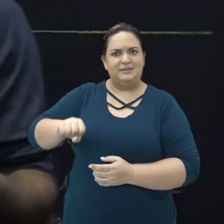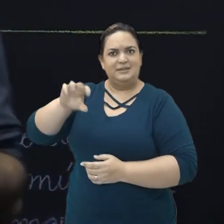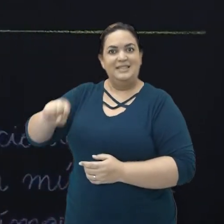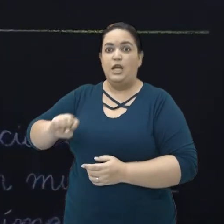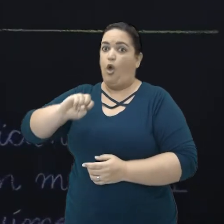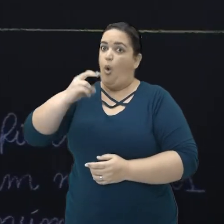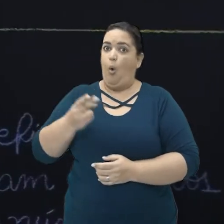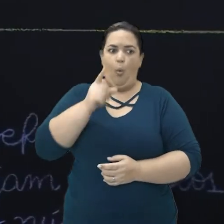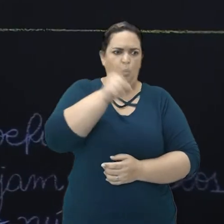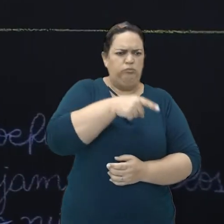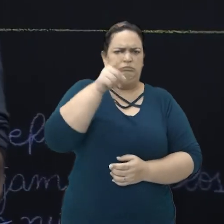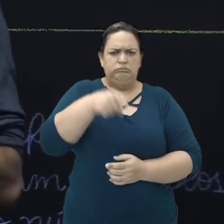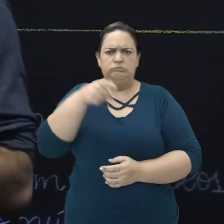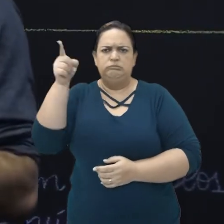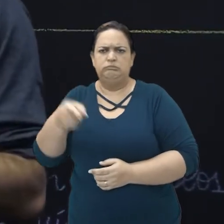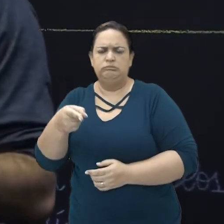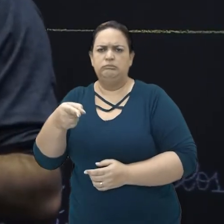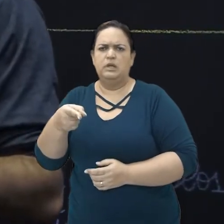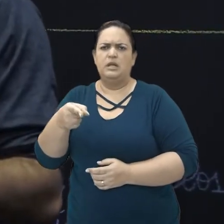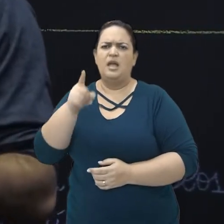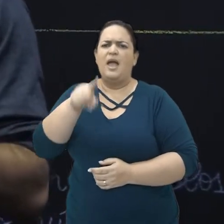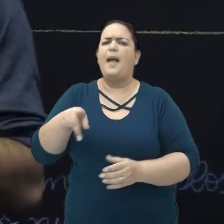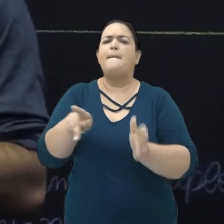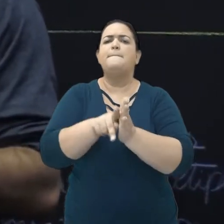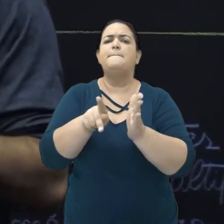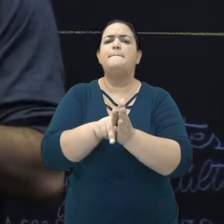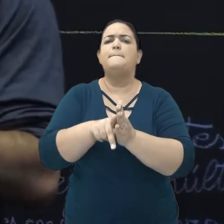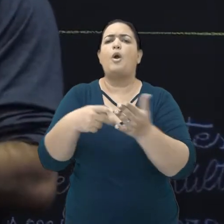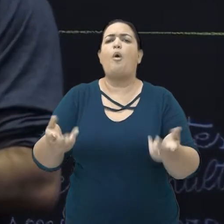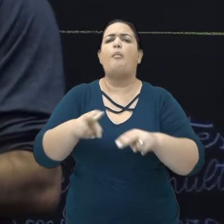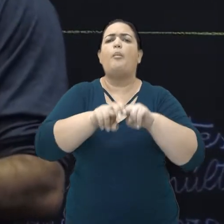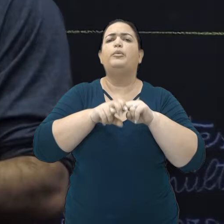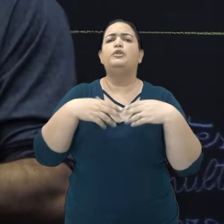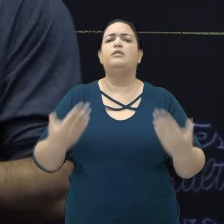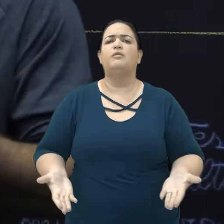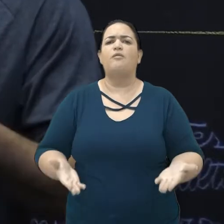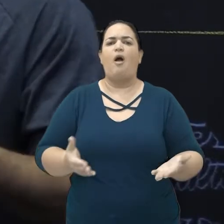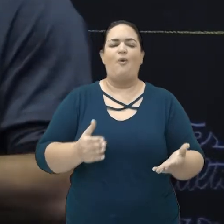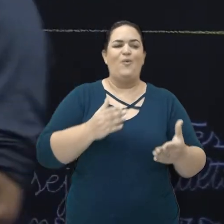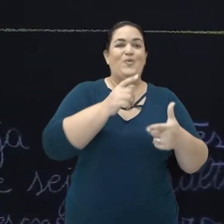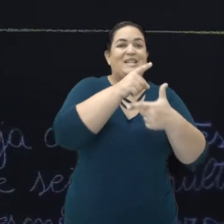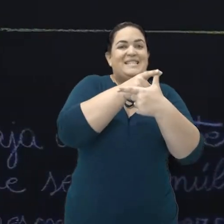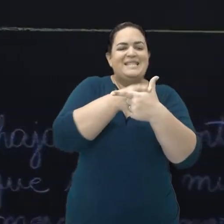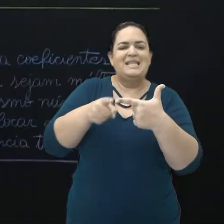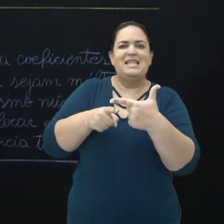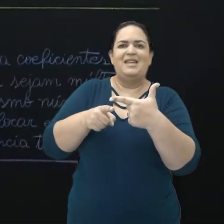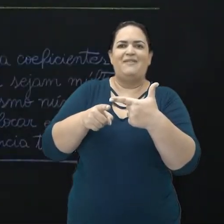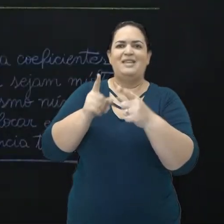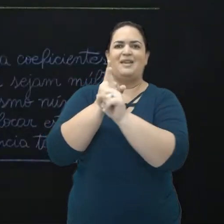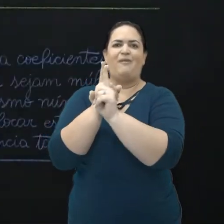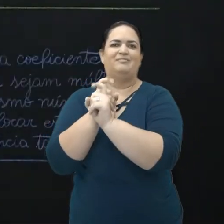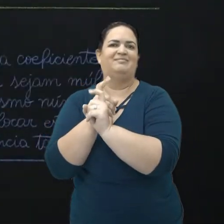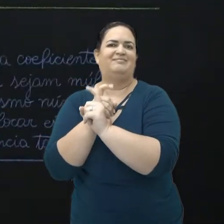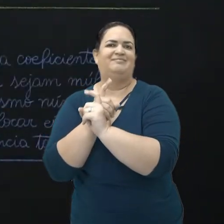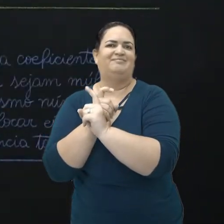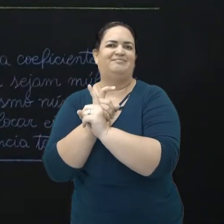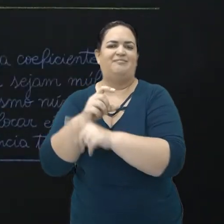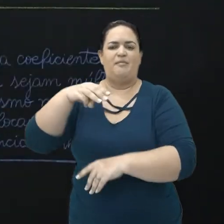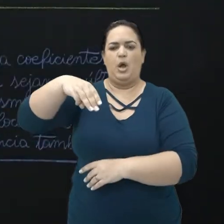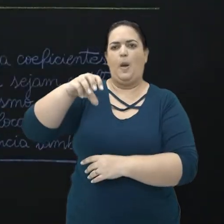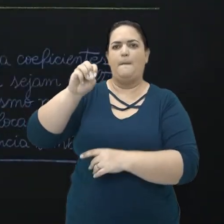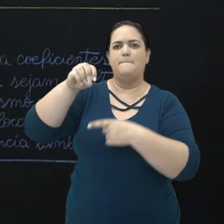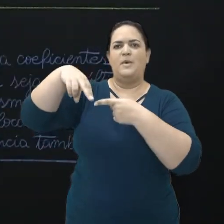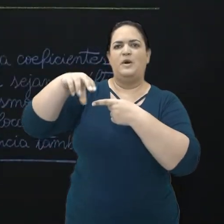da expressão inicial, na verdade, ele vem da divisão de monômios. Como assim? Depois que